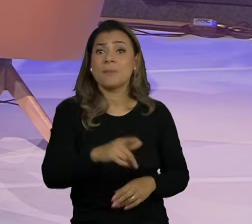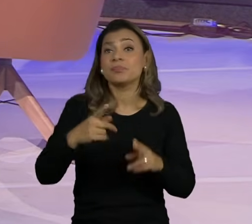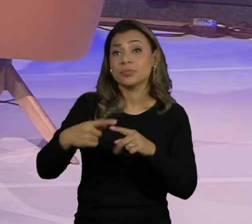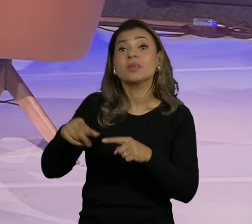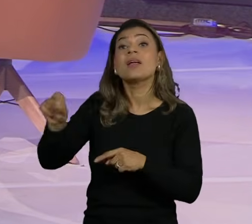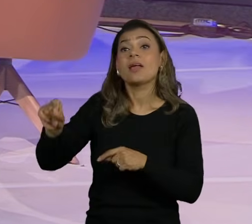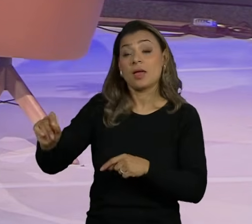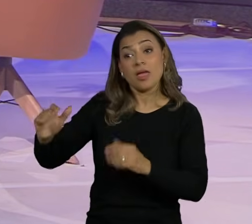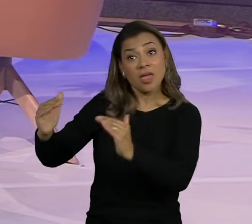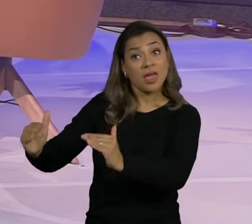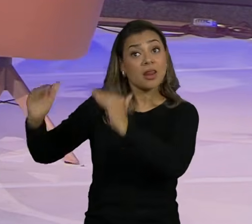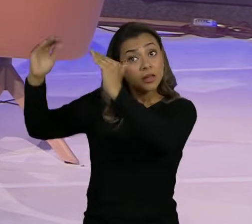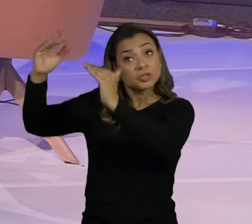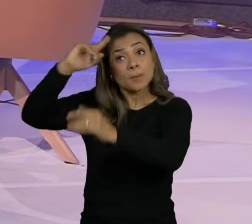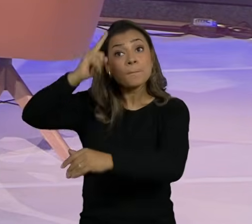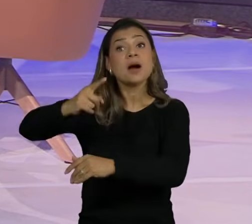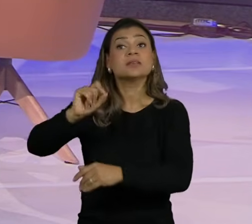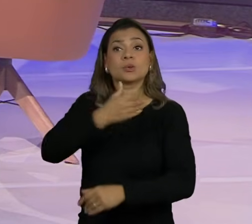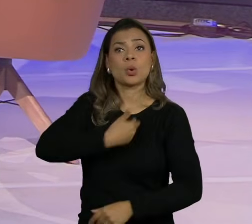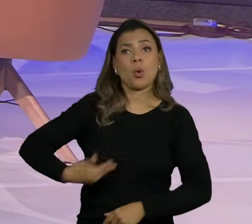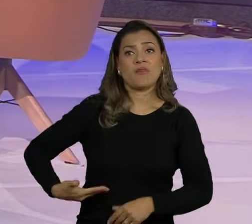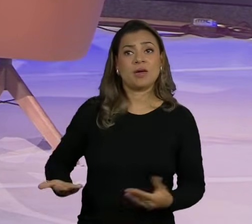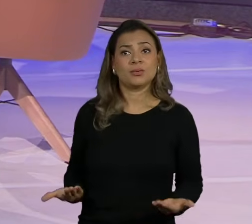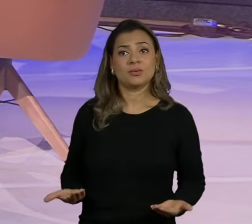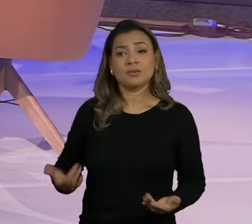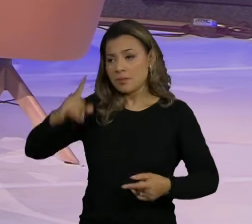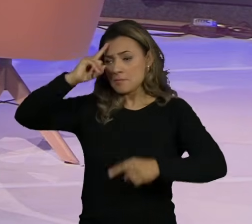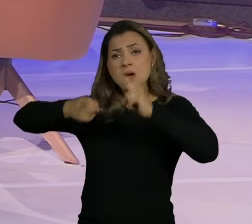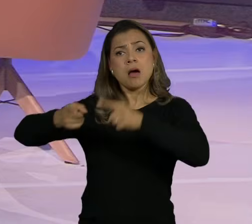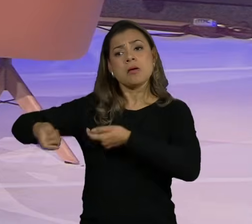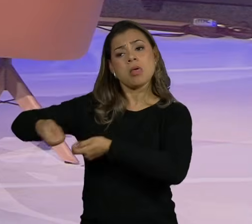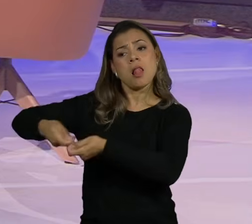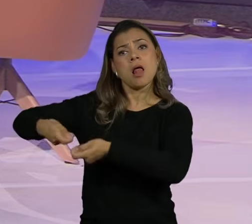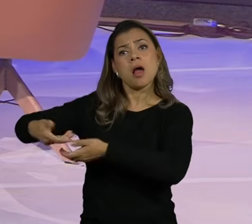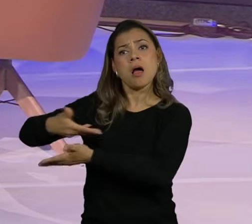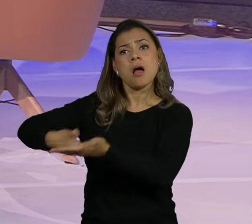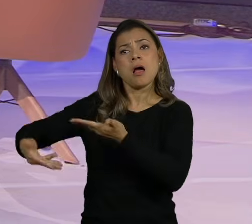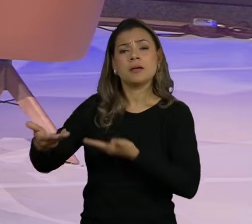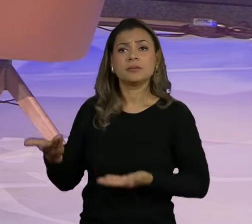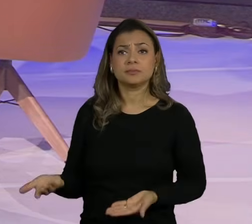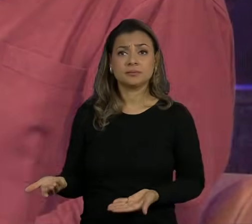ela organiza o assalto da população como um todo a partir